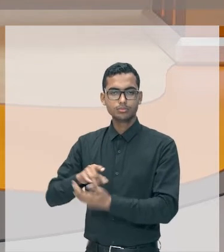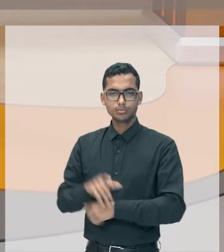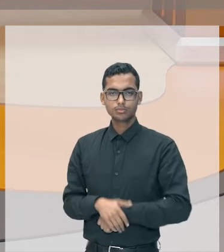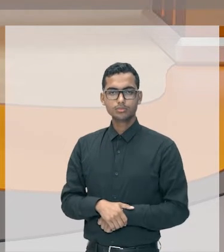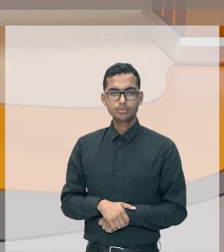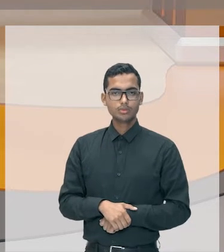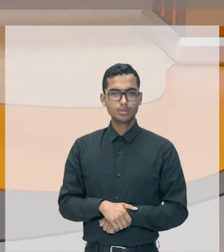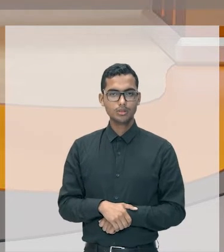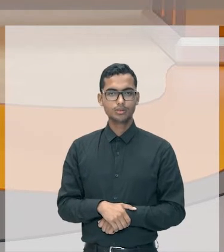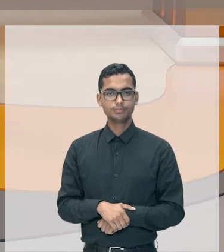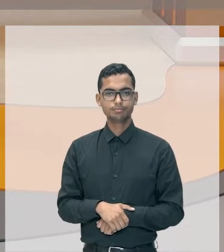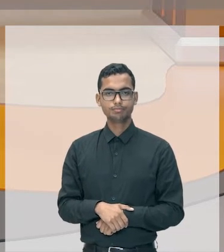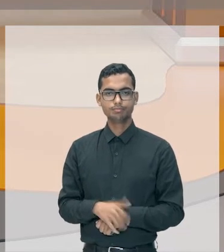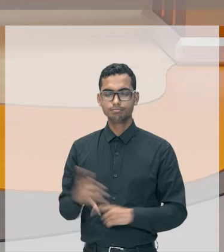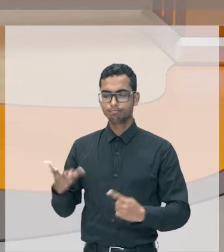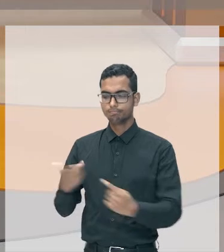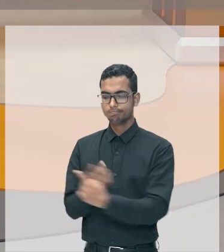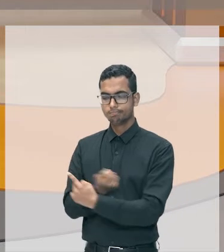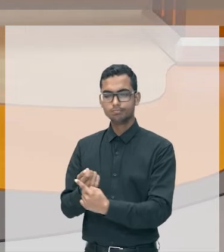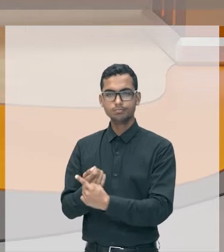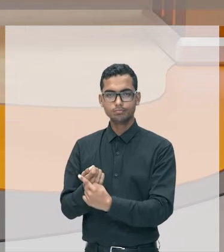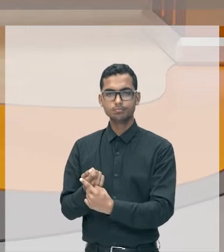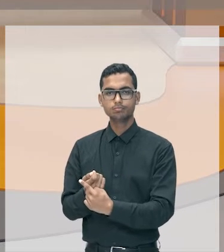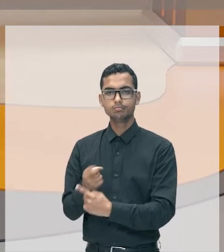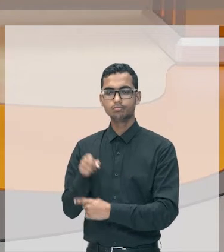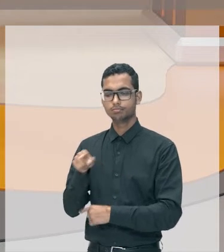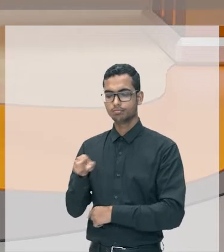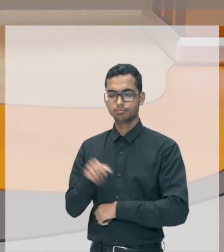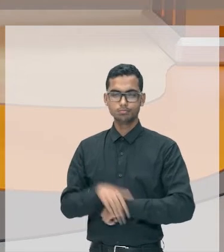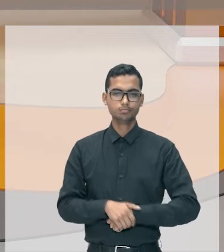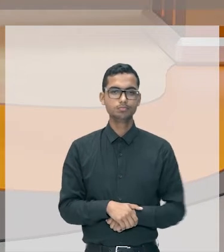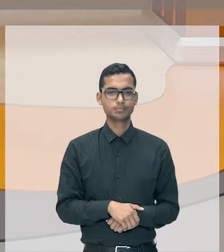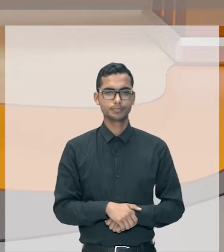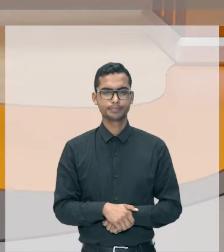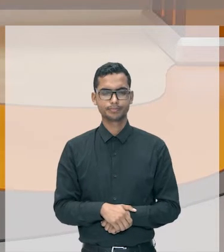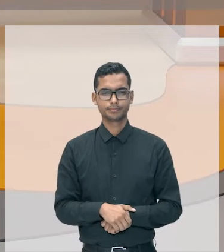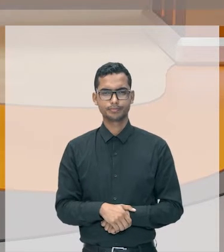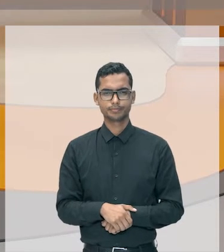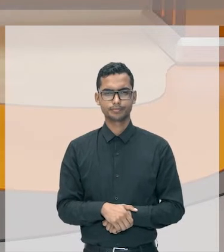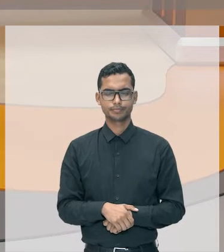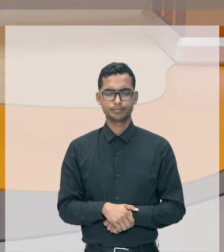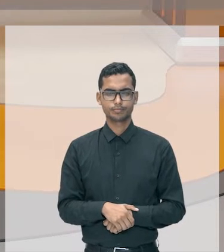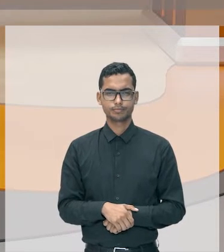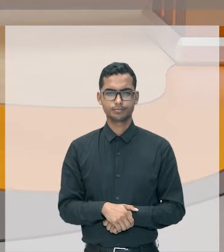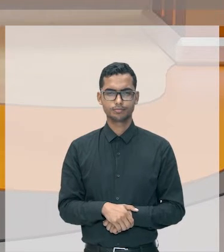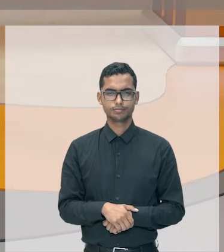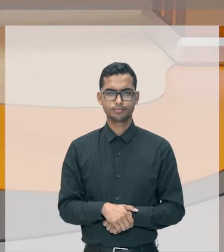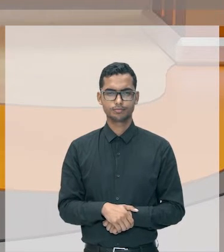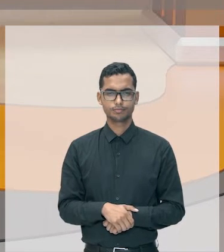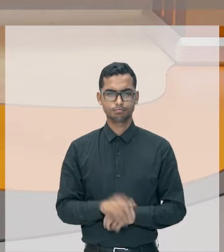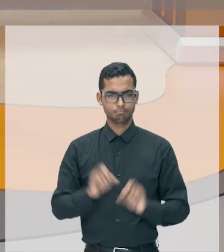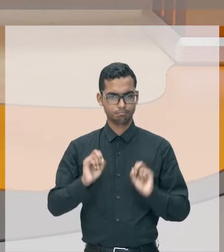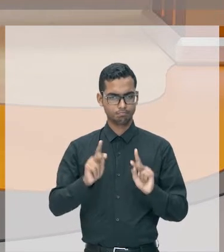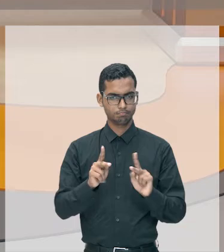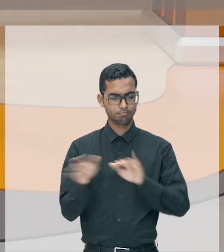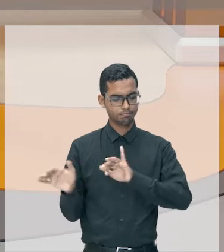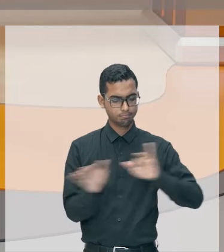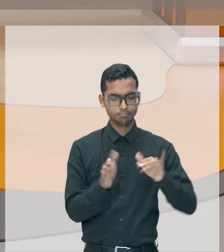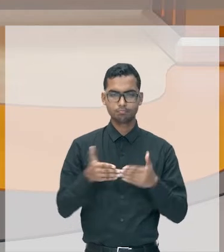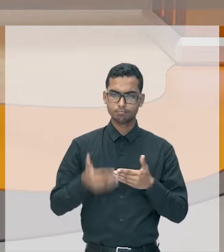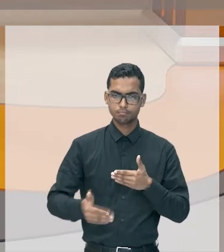enfim, são exemplos de fontes imateriais, tá bom? Só para a gente entender. Mas a gente